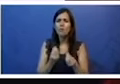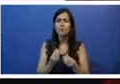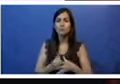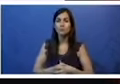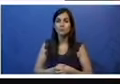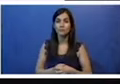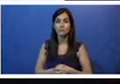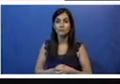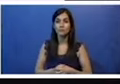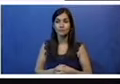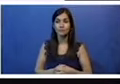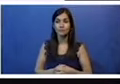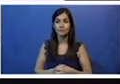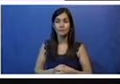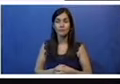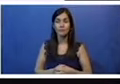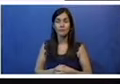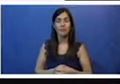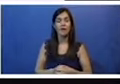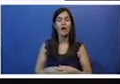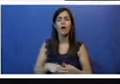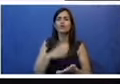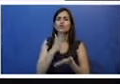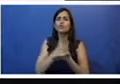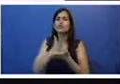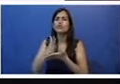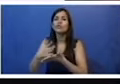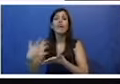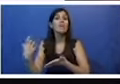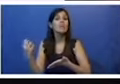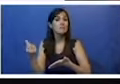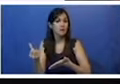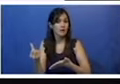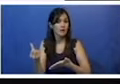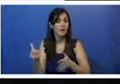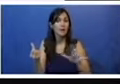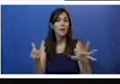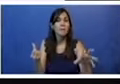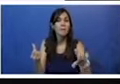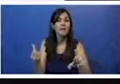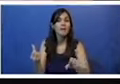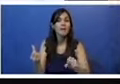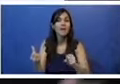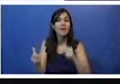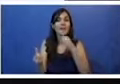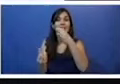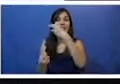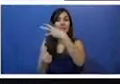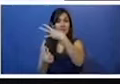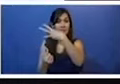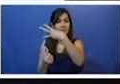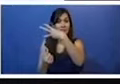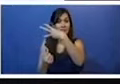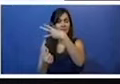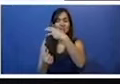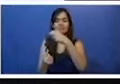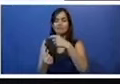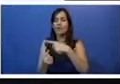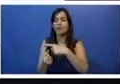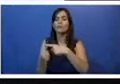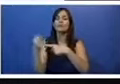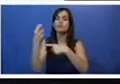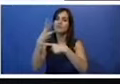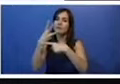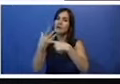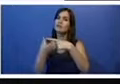fração eu di dividi em seis partes e peguei três como que vai ficar a fração o seis